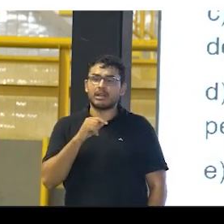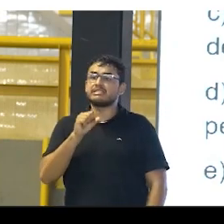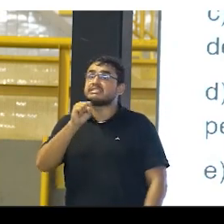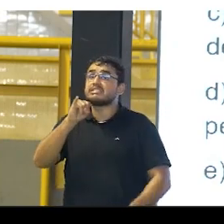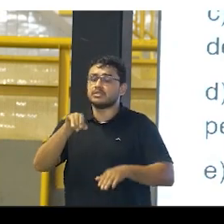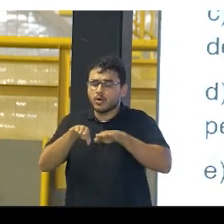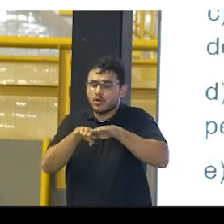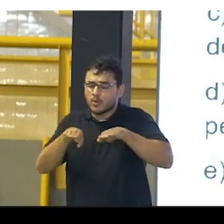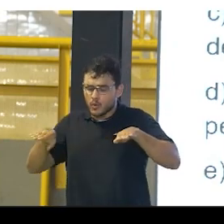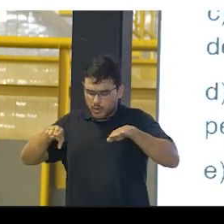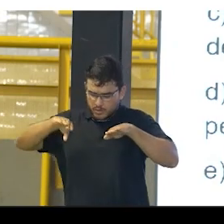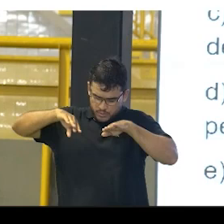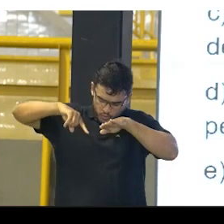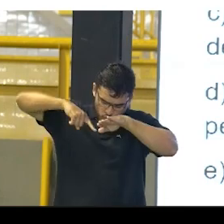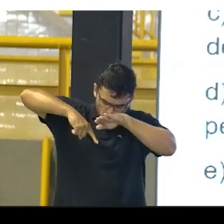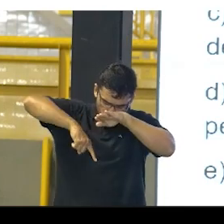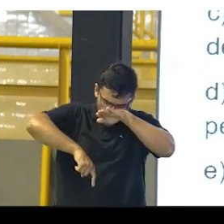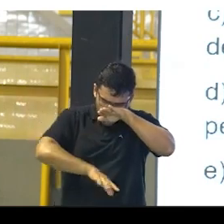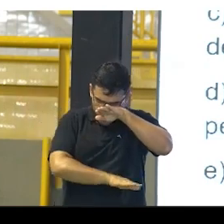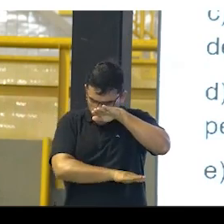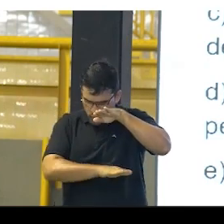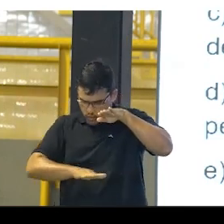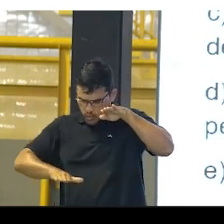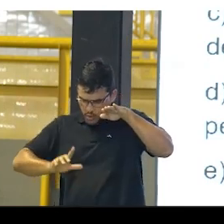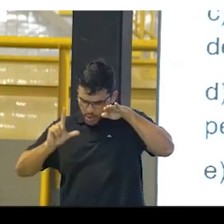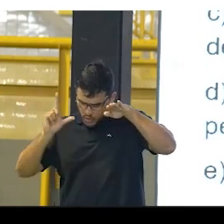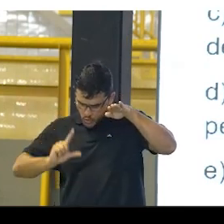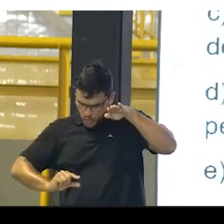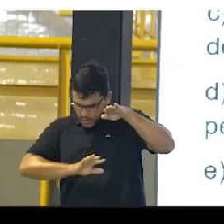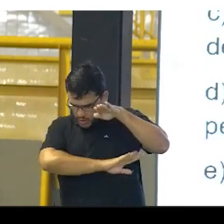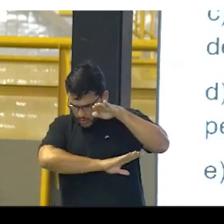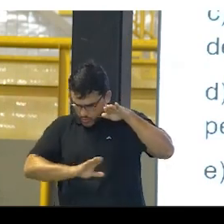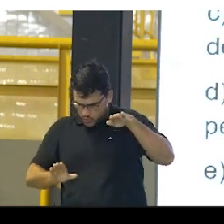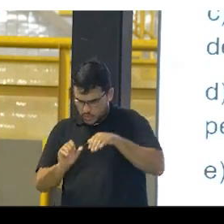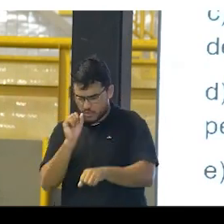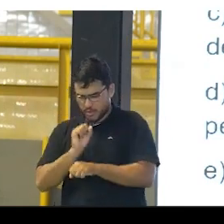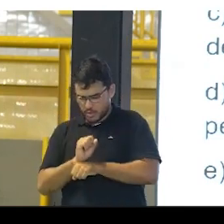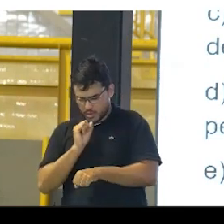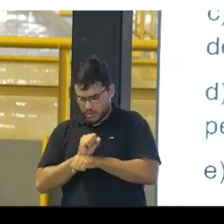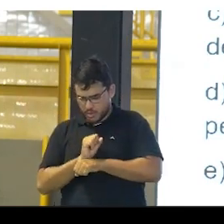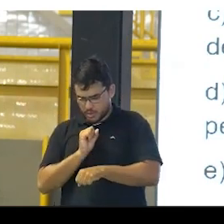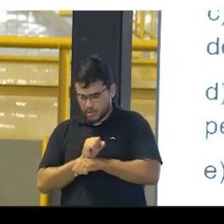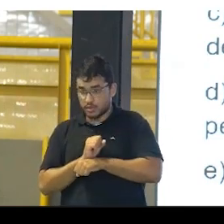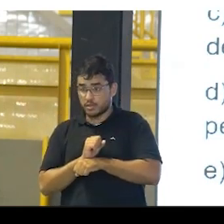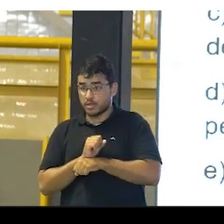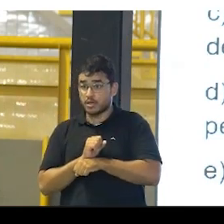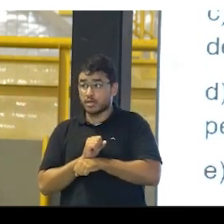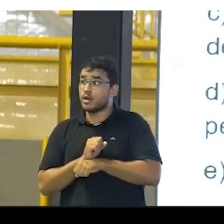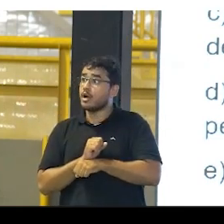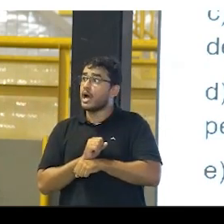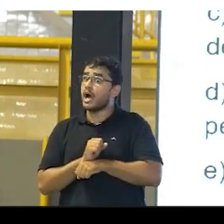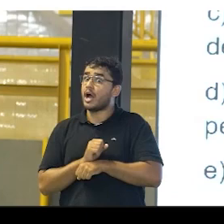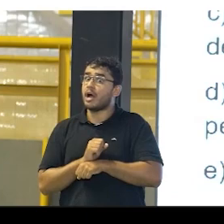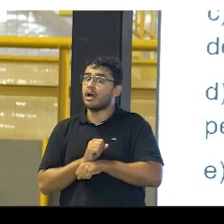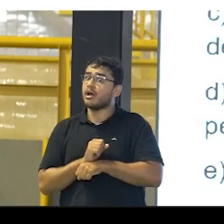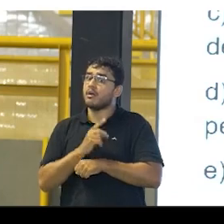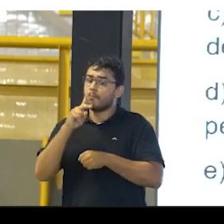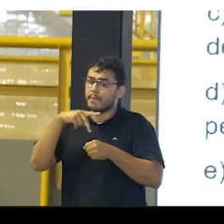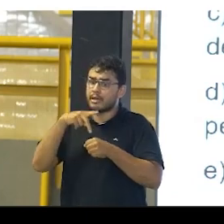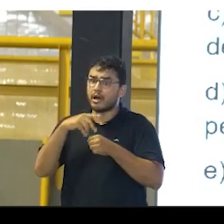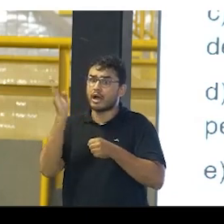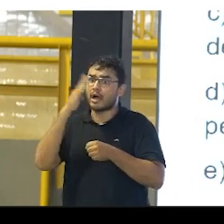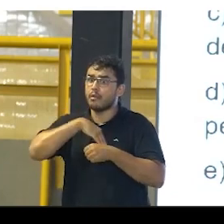acontecer em termos de impacto ambiental. Tá? Ou seja, vai ter que surgir algo que substitui, que seja